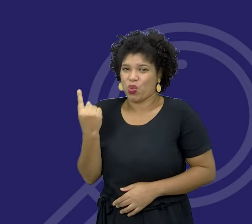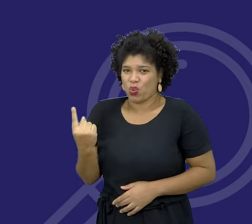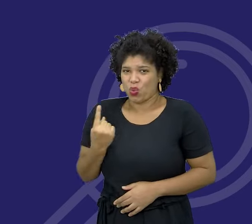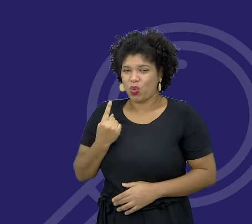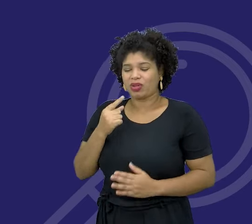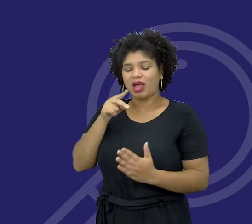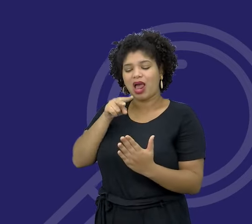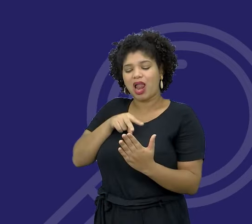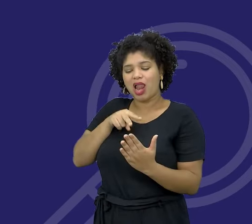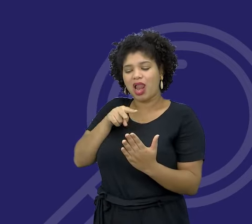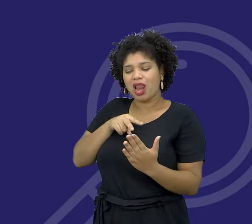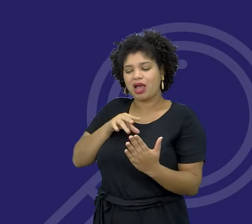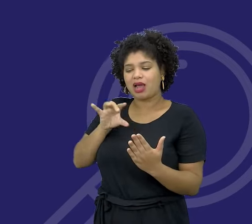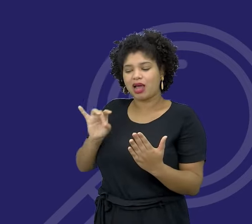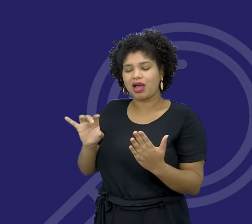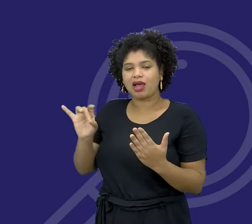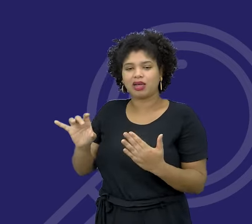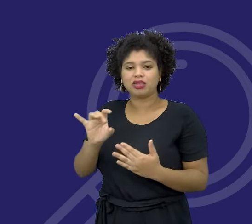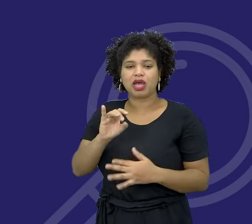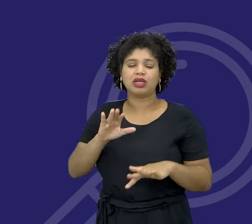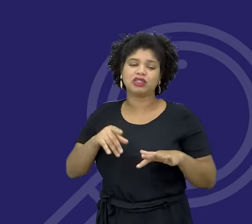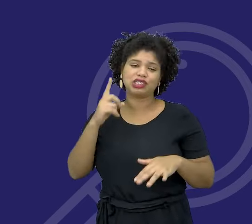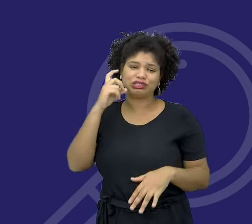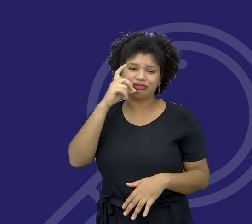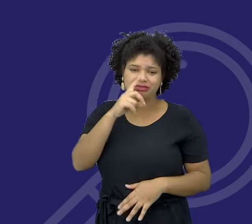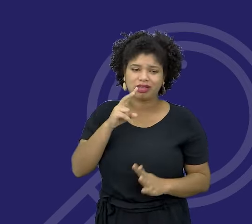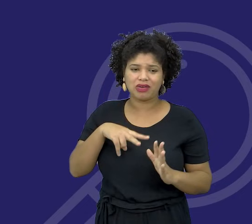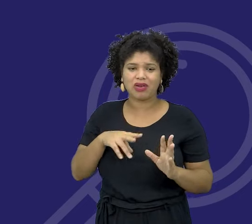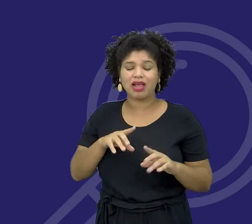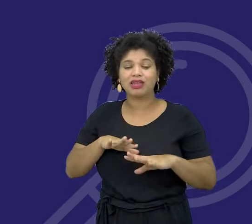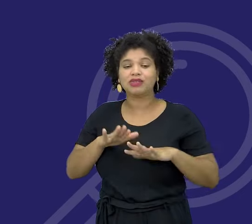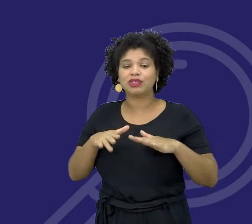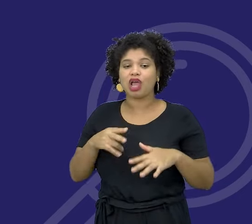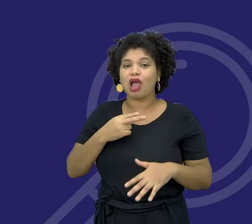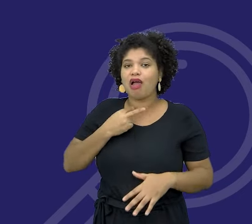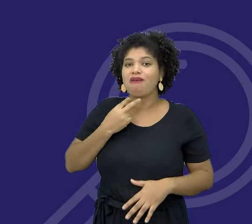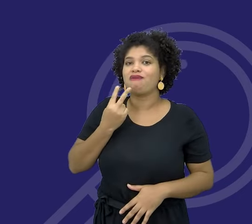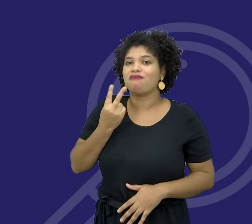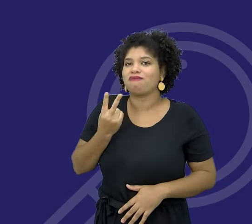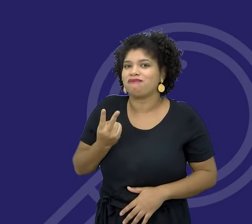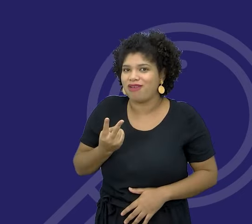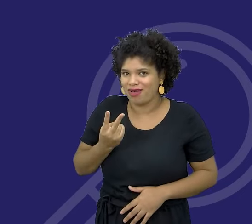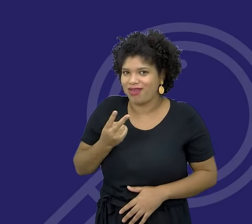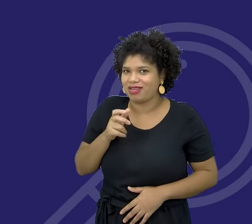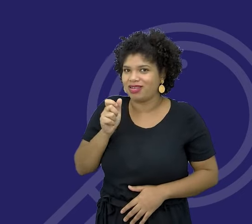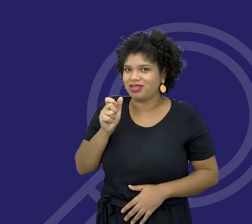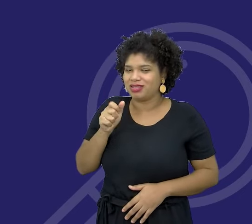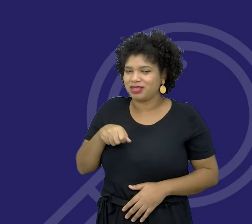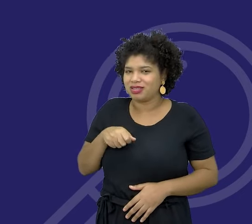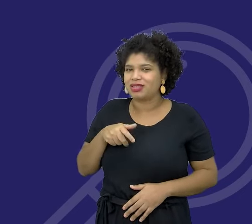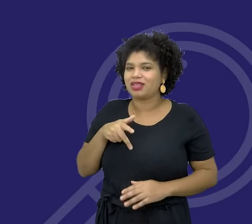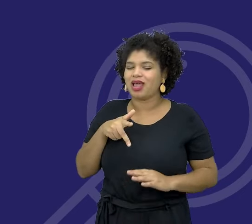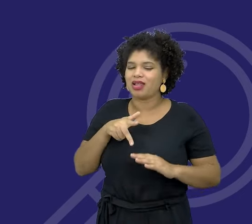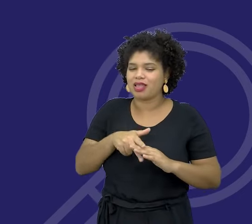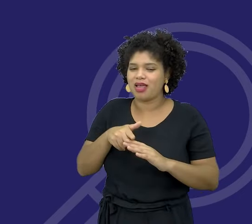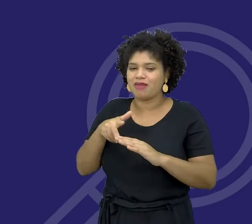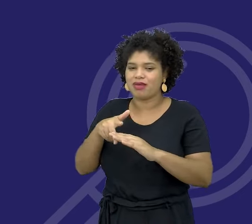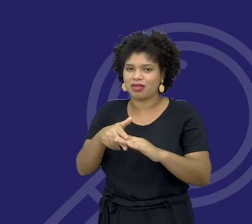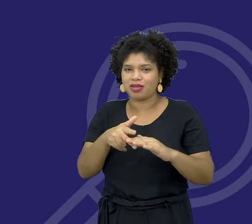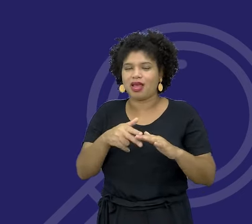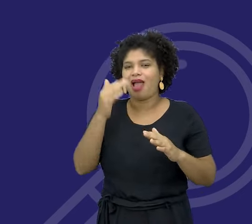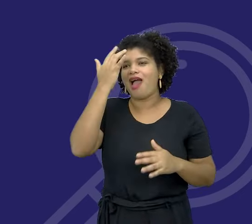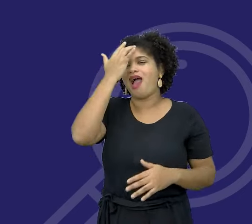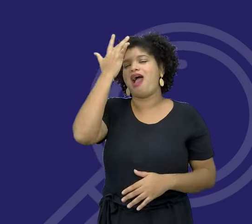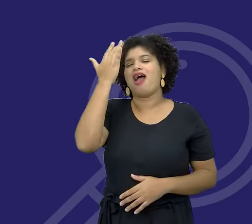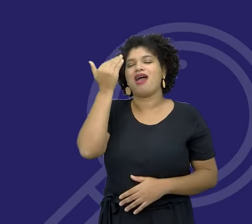coletiva, mas se eles tiverem muita dificuldade, de repente a voz do professor, o professor fazendo intervenções facilita o quê? Facilita